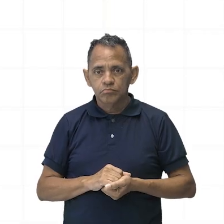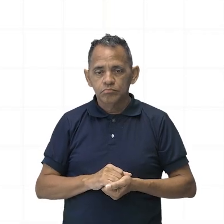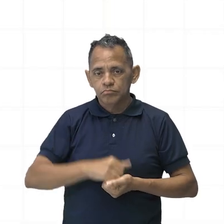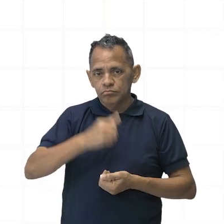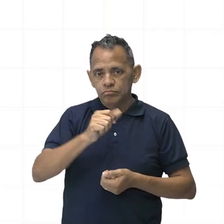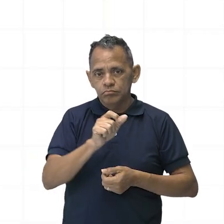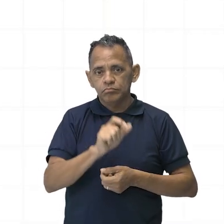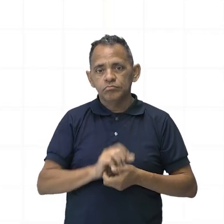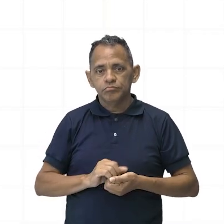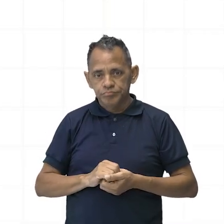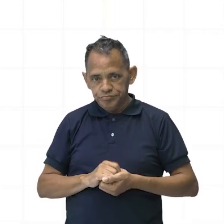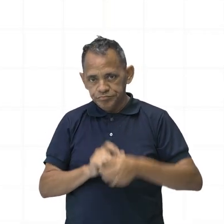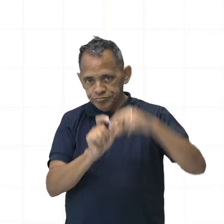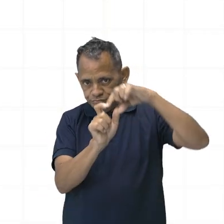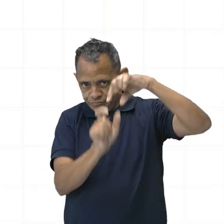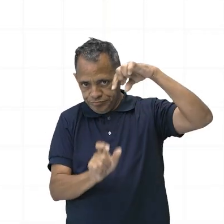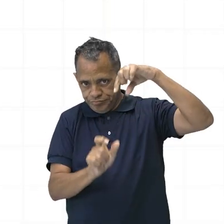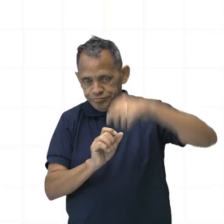primeira coluna.